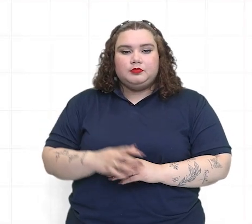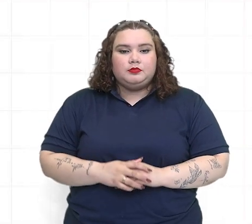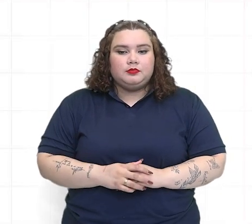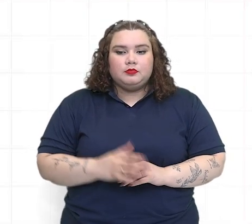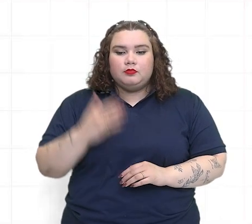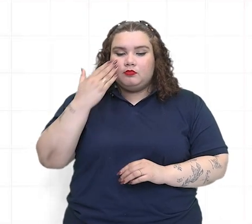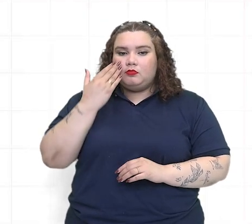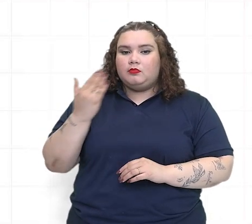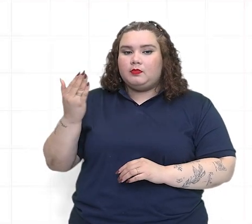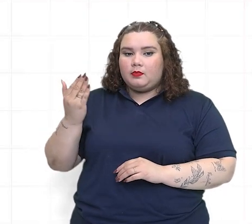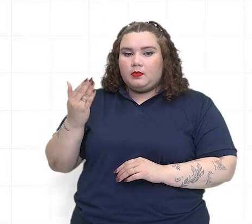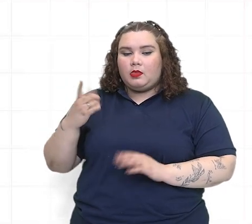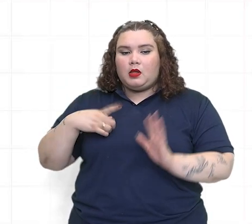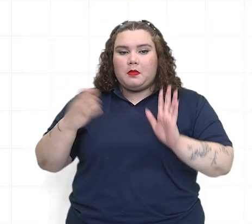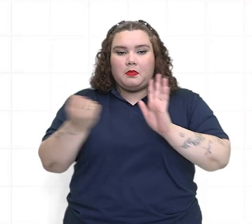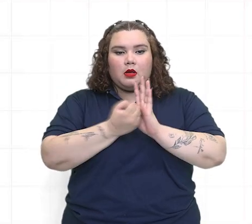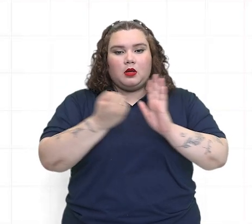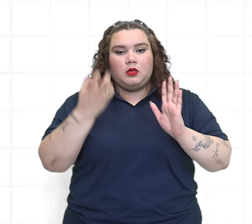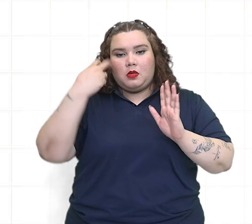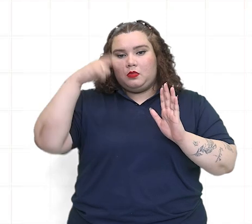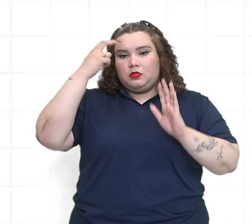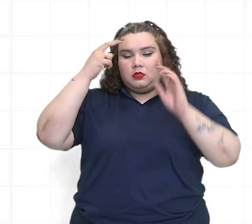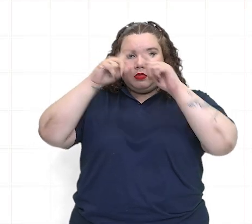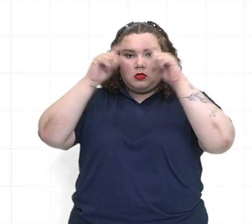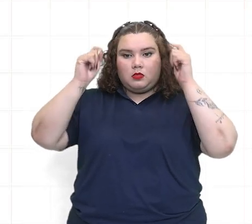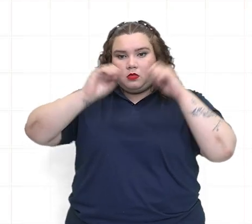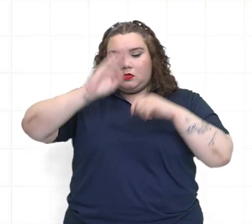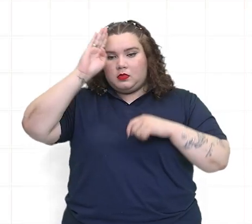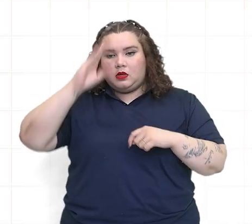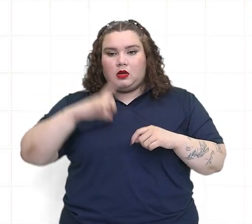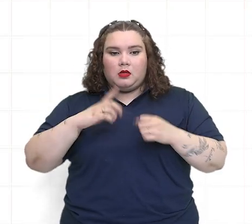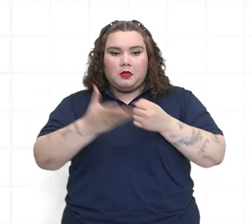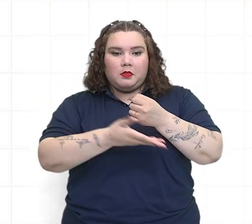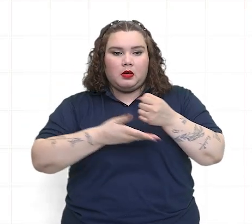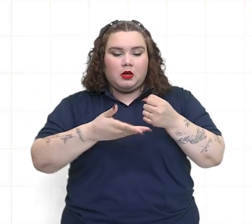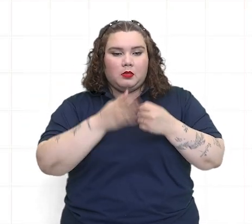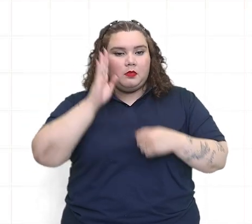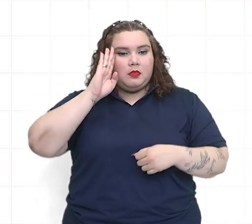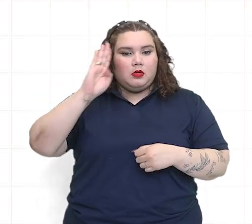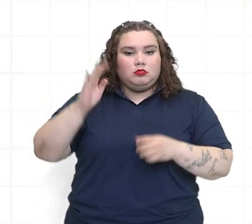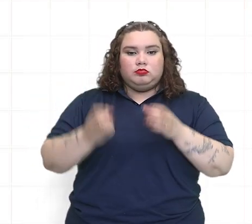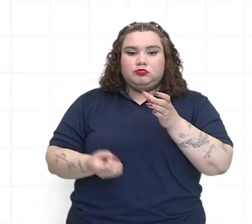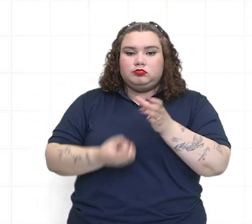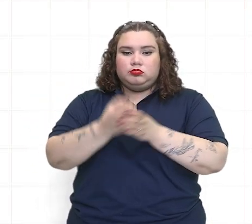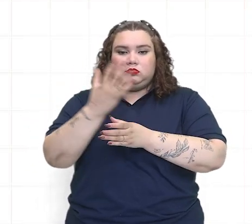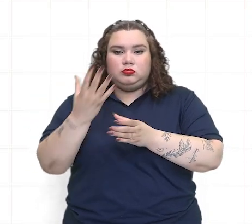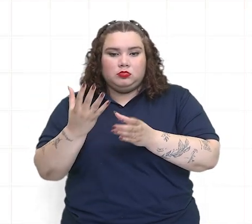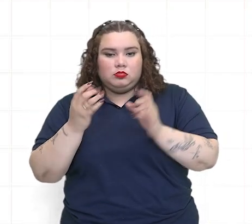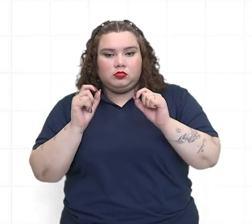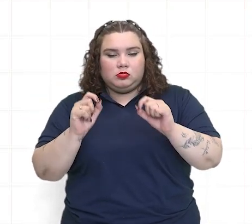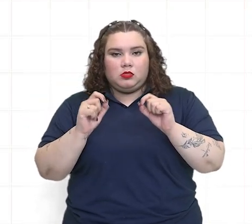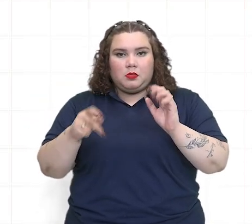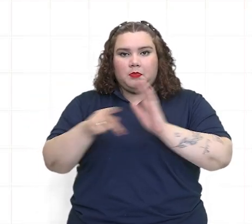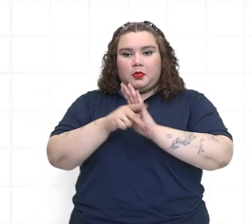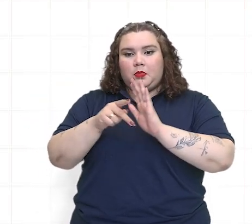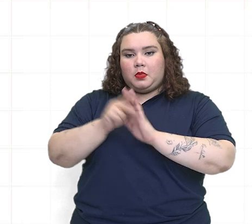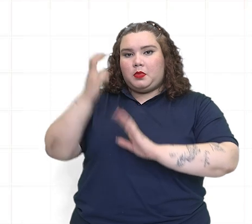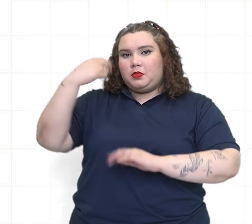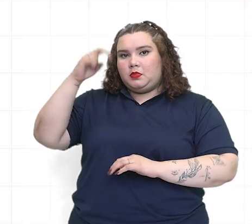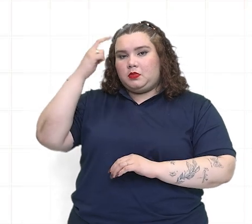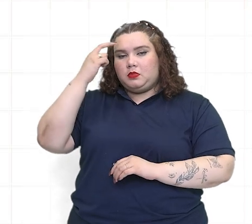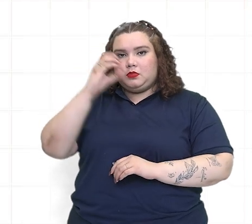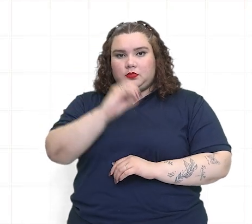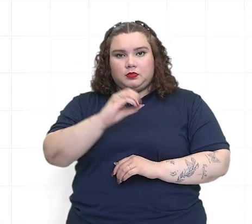tá? Então, nós temos o legado da cultura greco-romana, é a base sobre a qual se constrói o tecido da